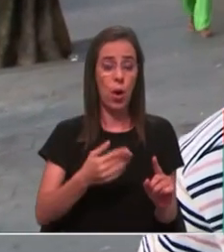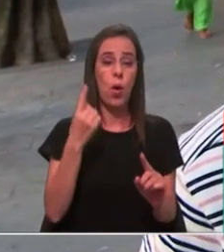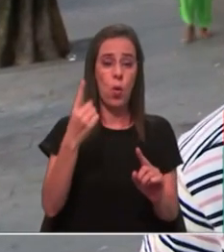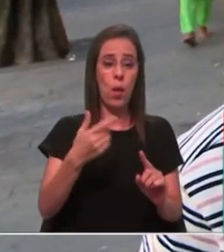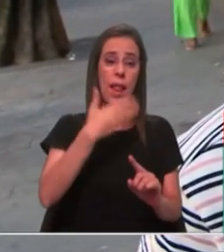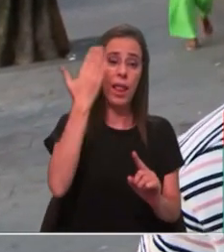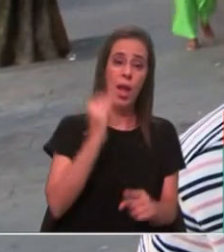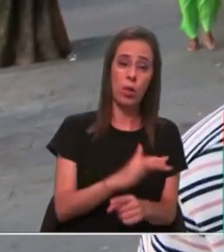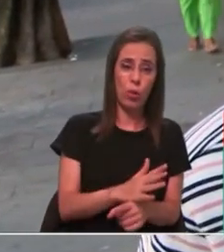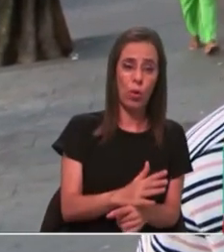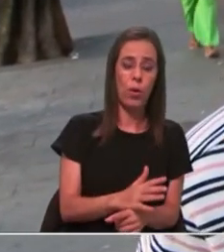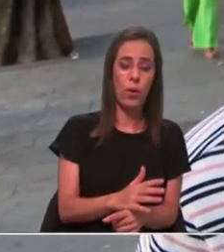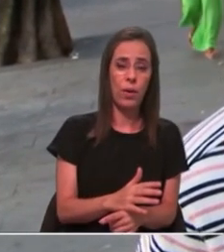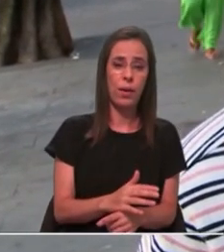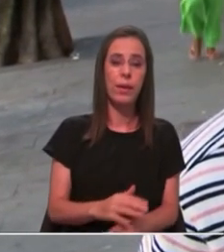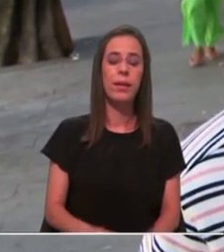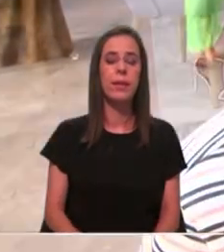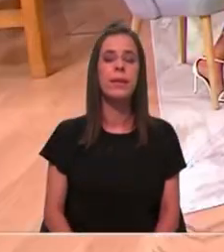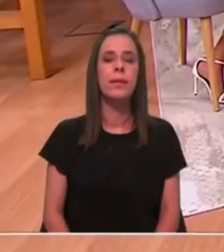o dia é outra.